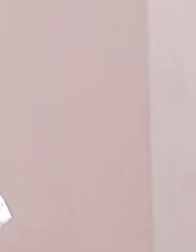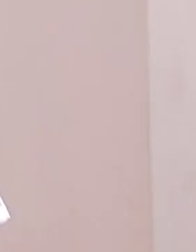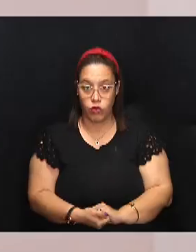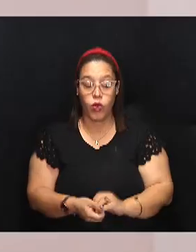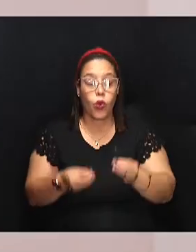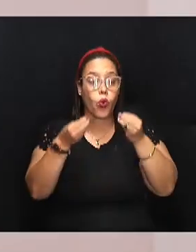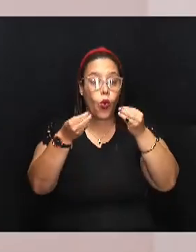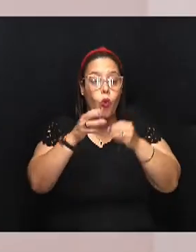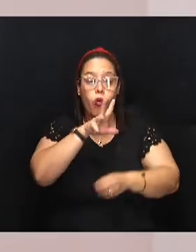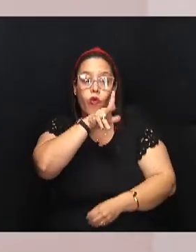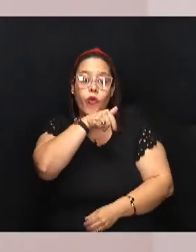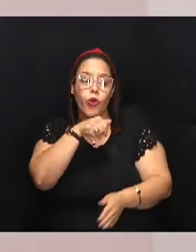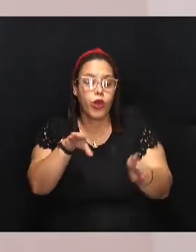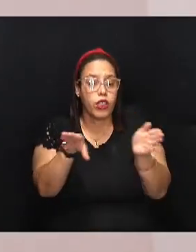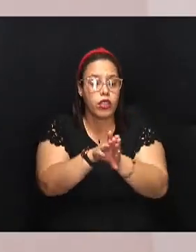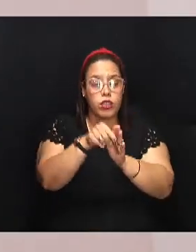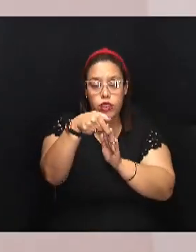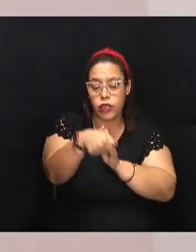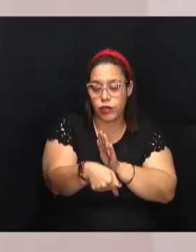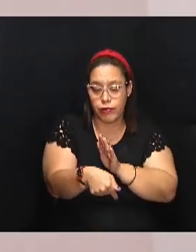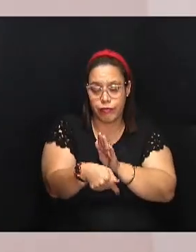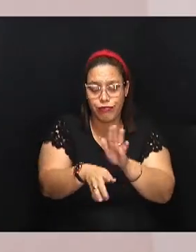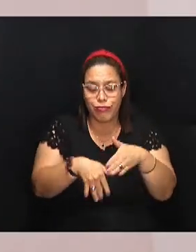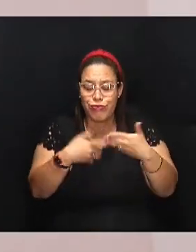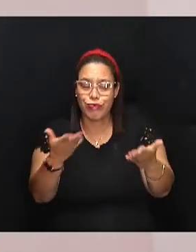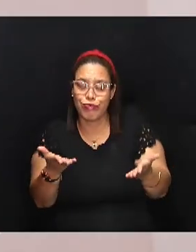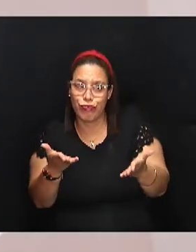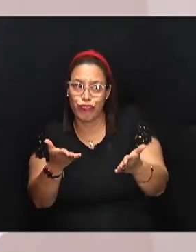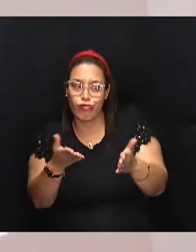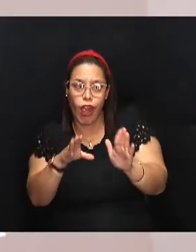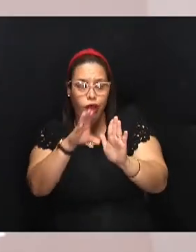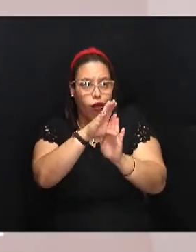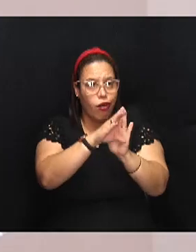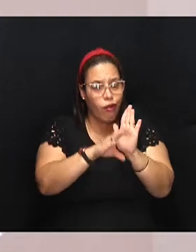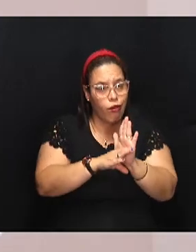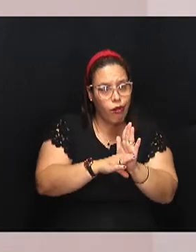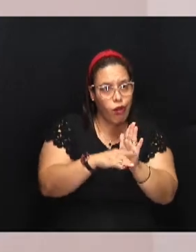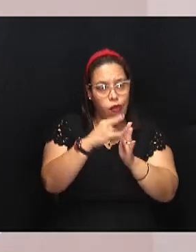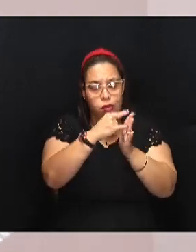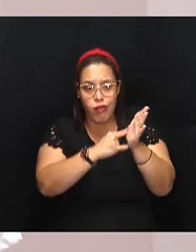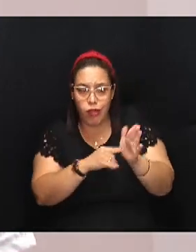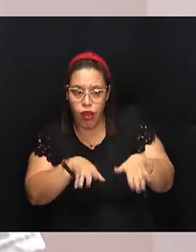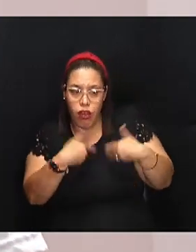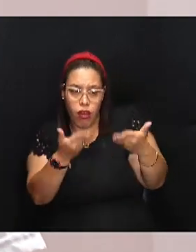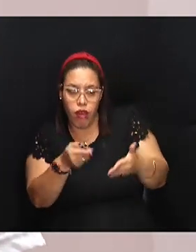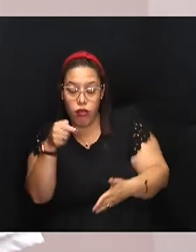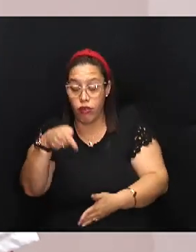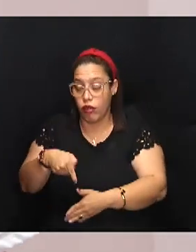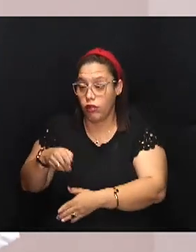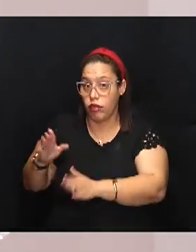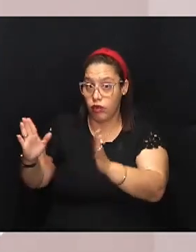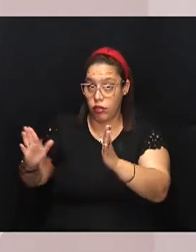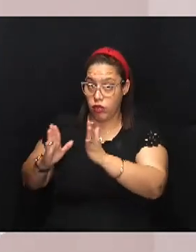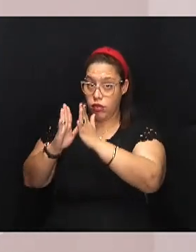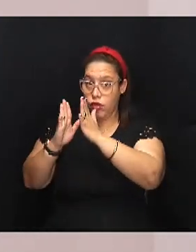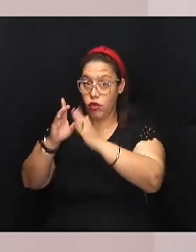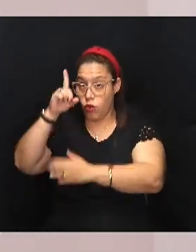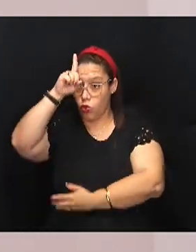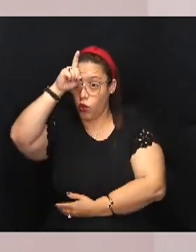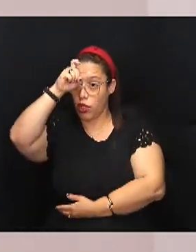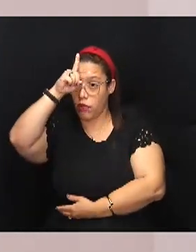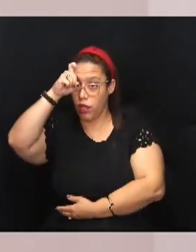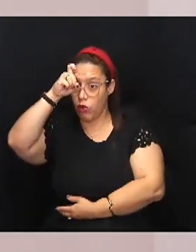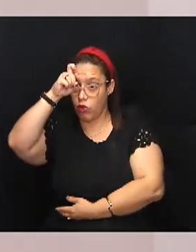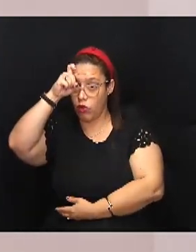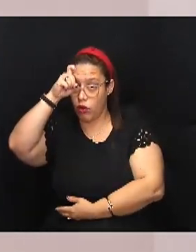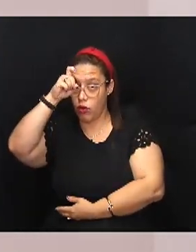Como que os animais geralmente chegam aqui? Qual que é o procedimento que eles passam, todo o processo? Aqui a gente está na frente da parte do hospital mesmo, que é a